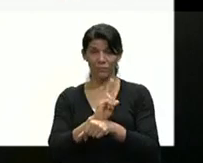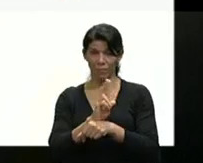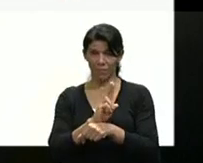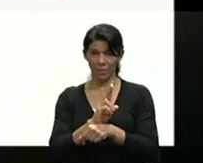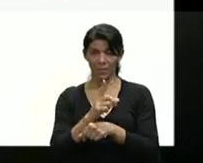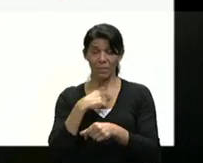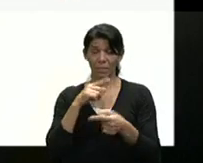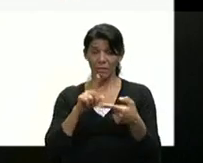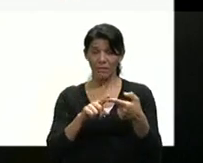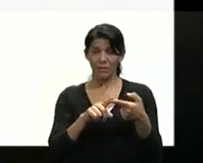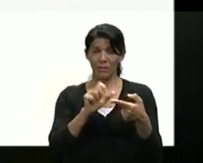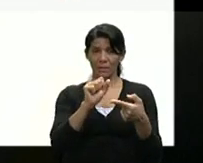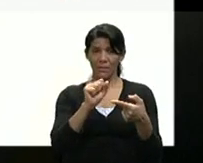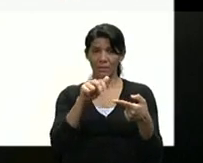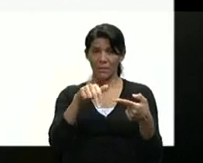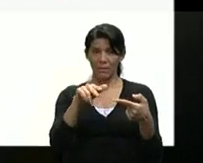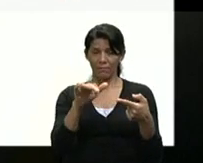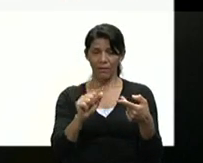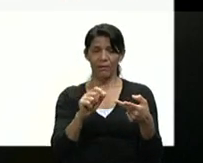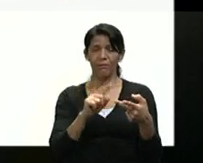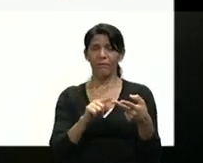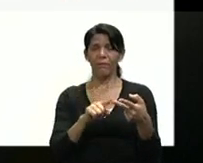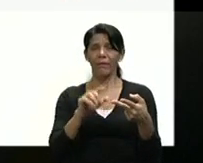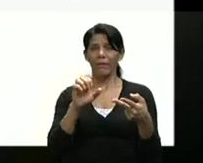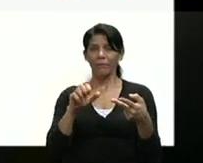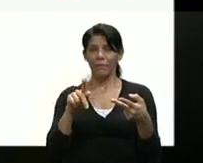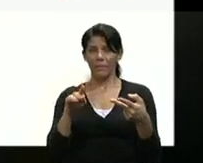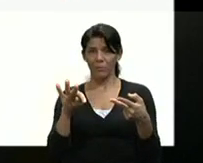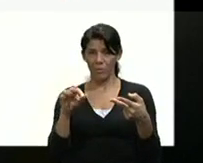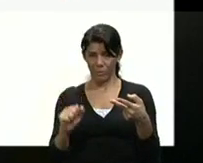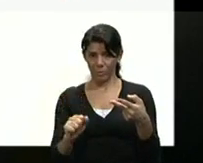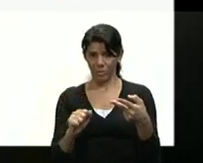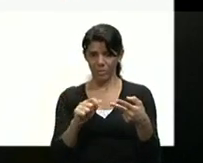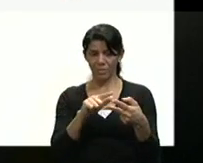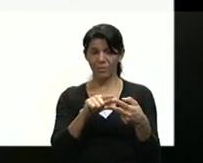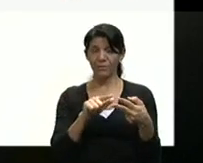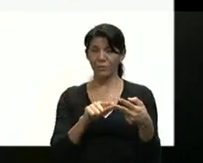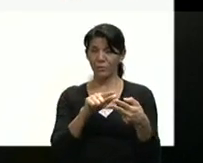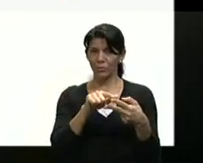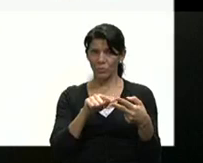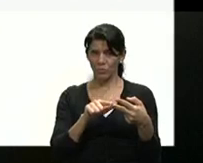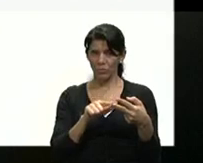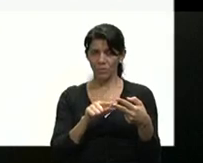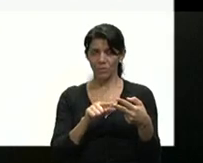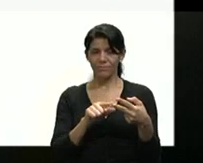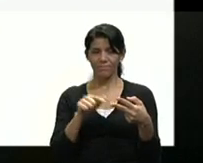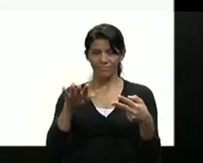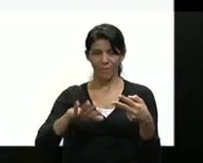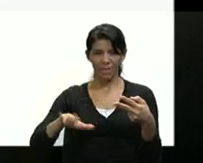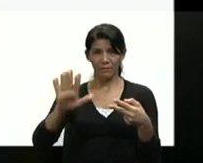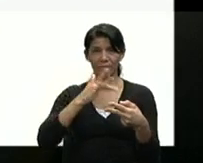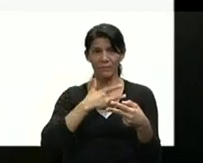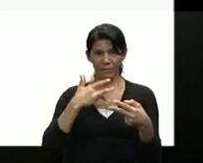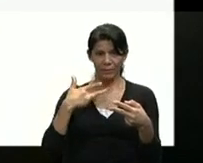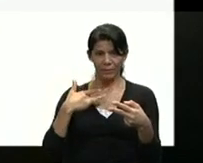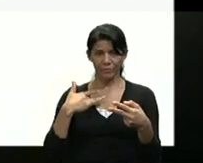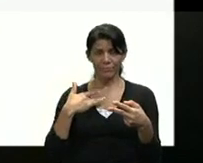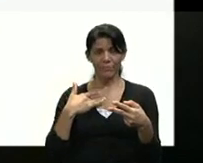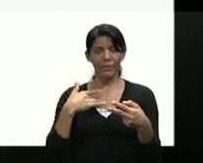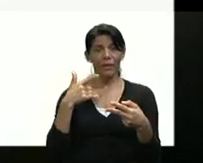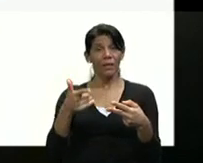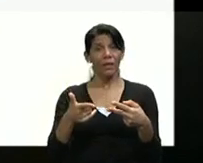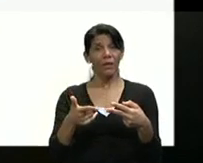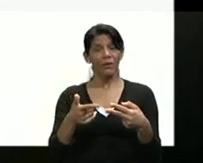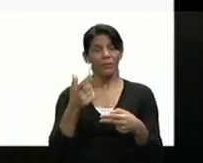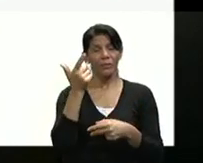tanto sanitária como epidemiológica. E aí, nós chegamos à situação